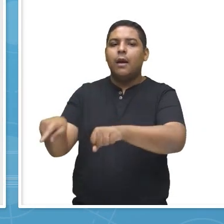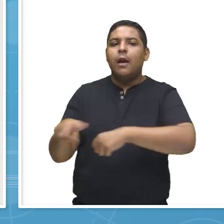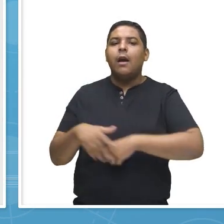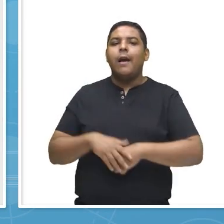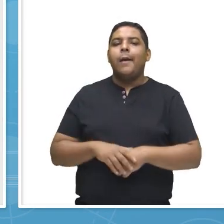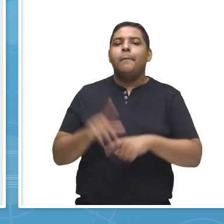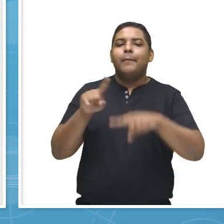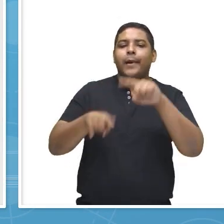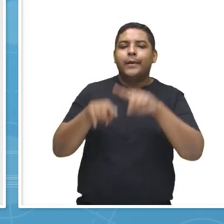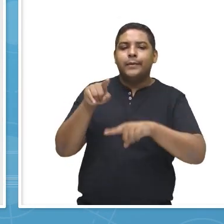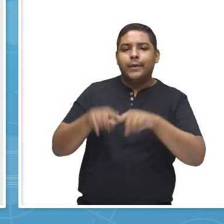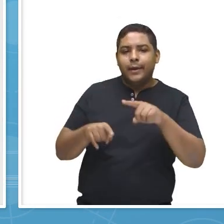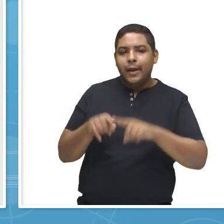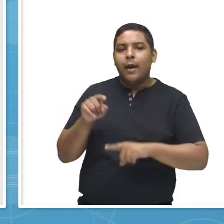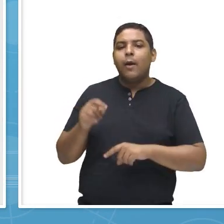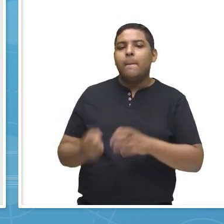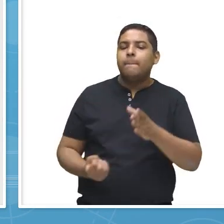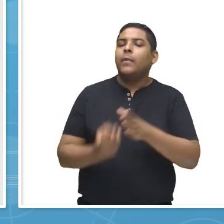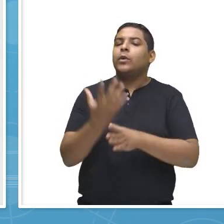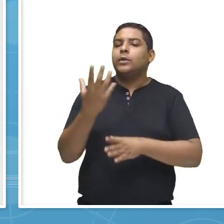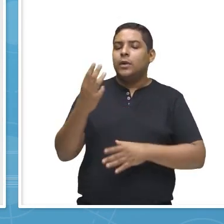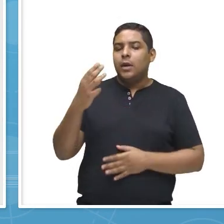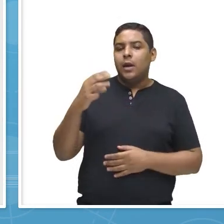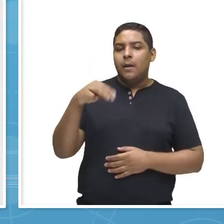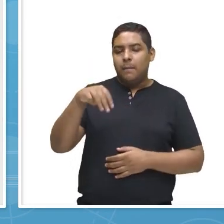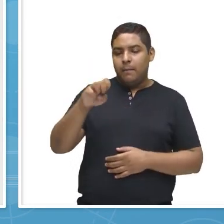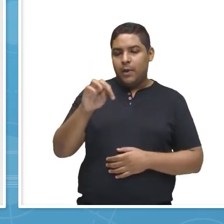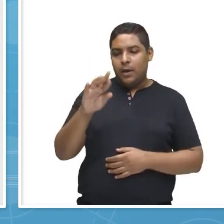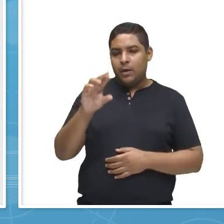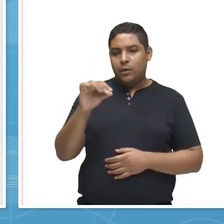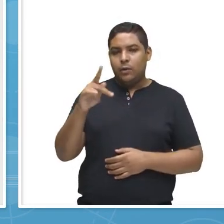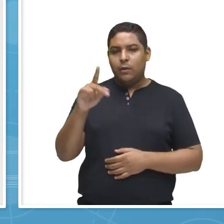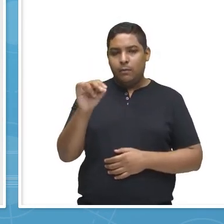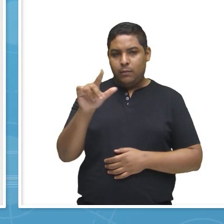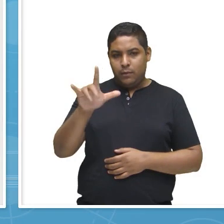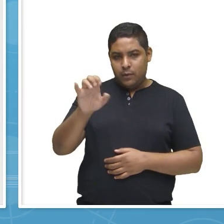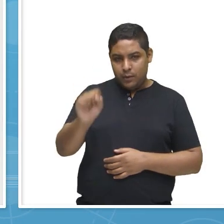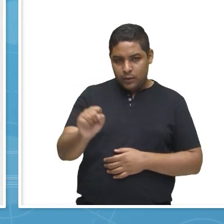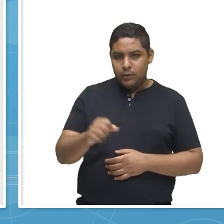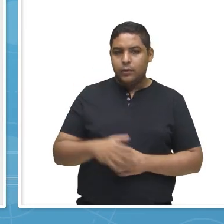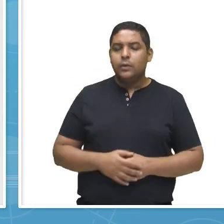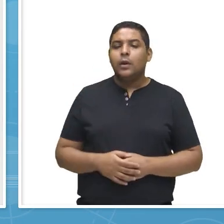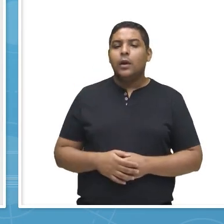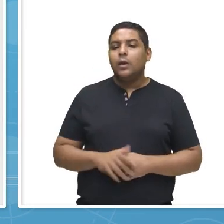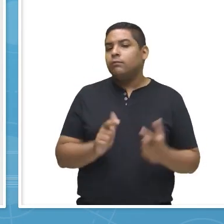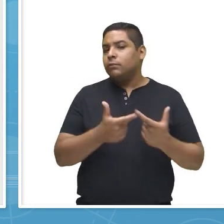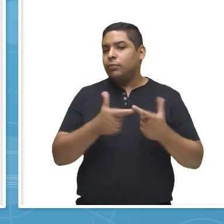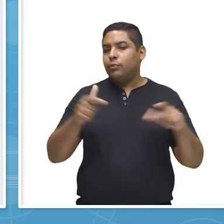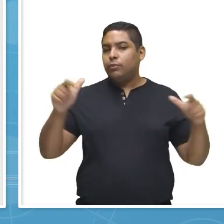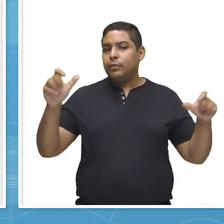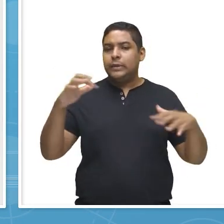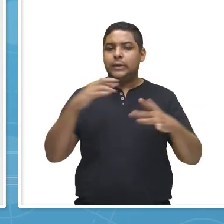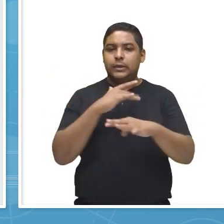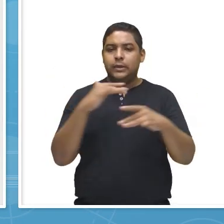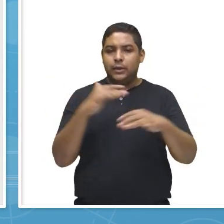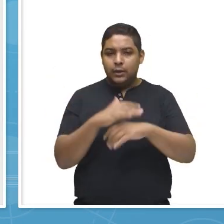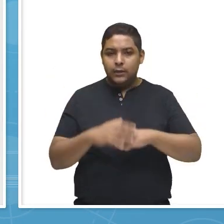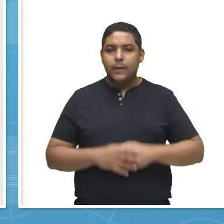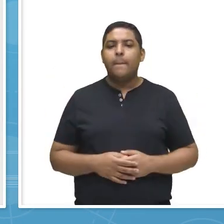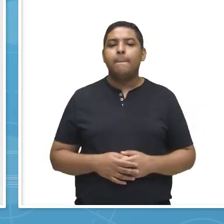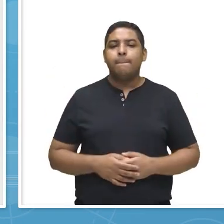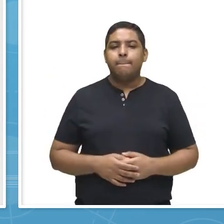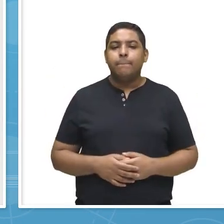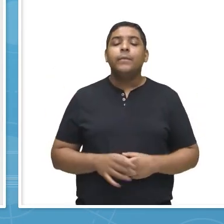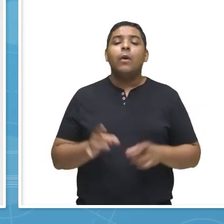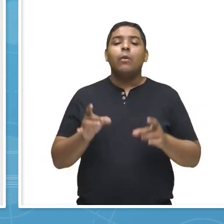percebam aí duas palavras importantes: colônias e metrópoles, tá? além de receber o excedente. O